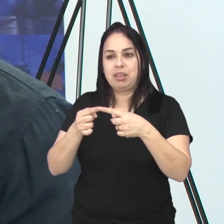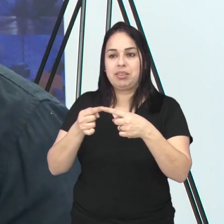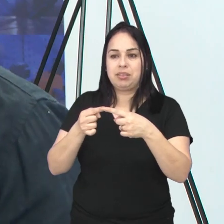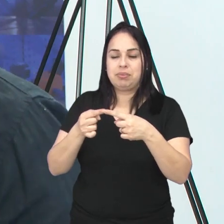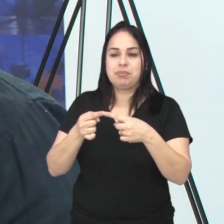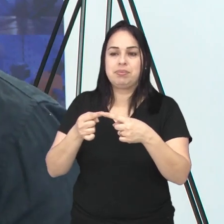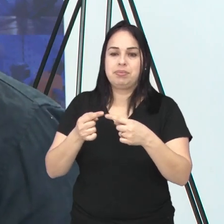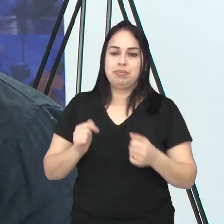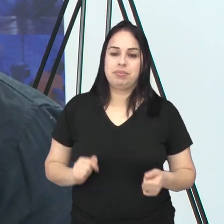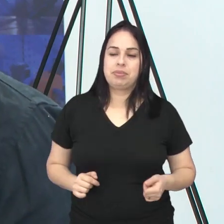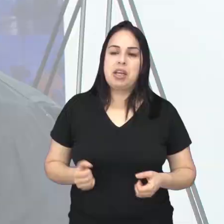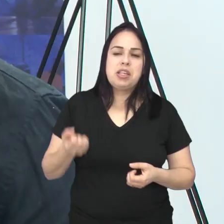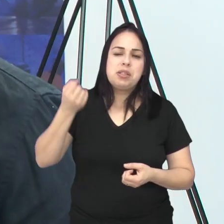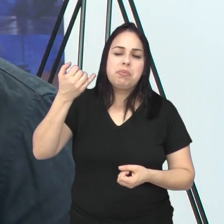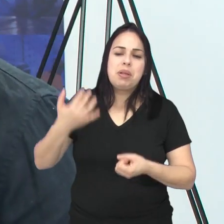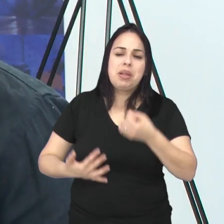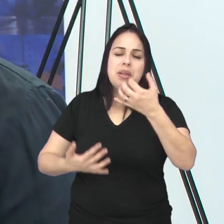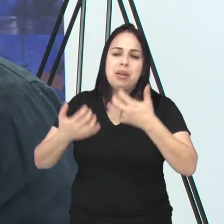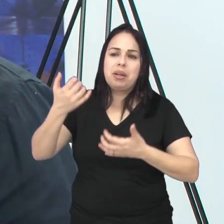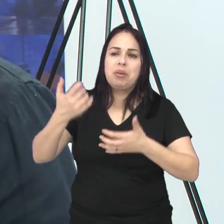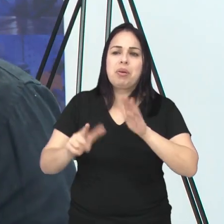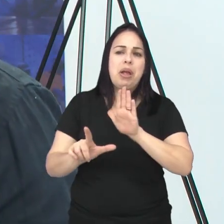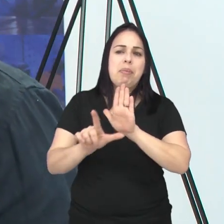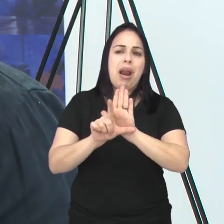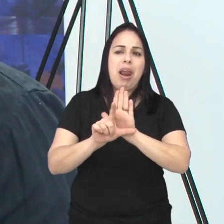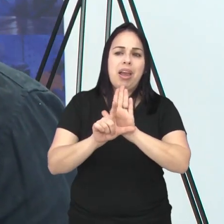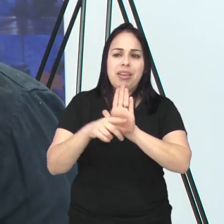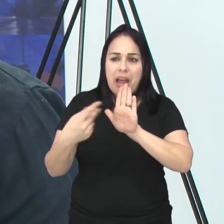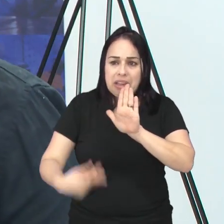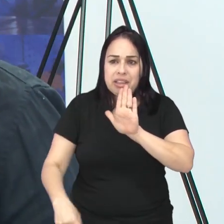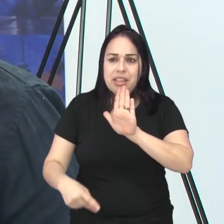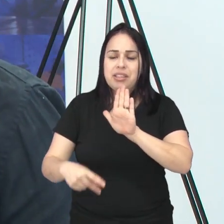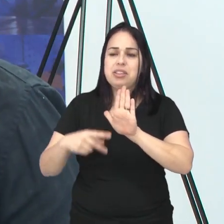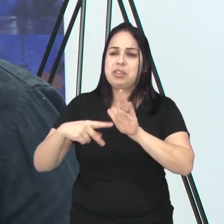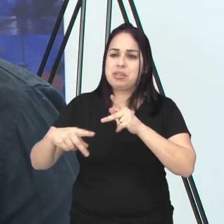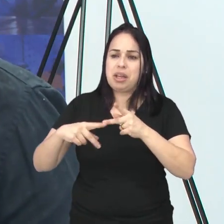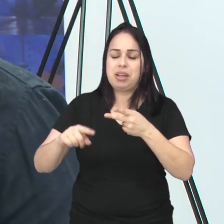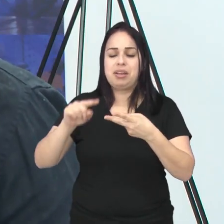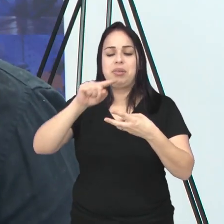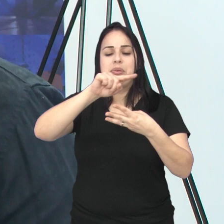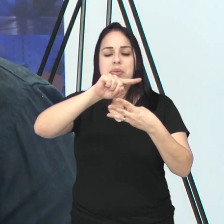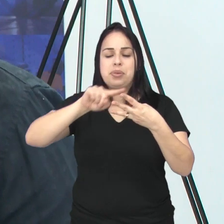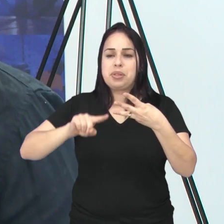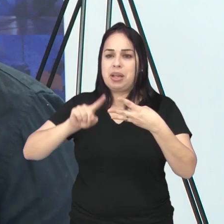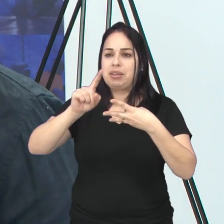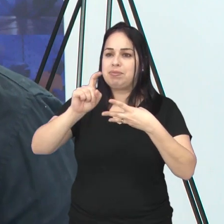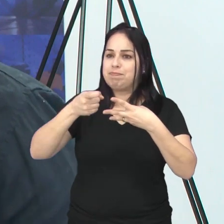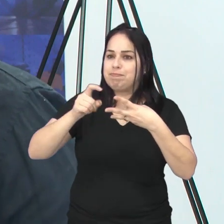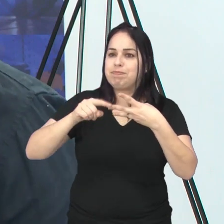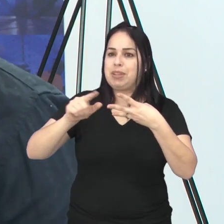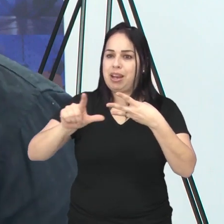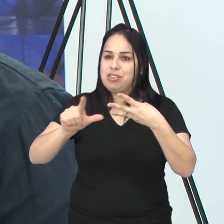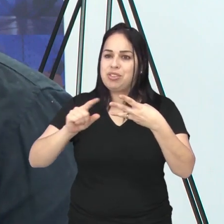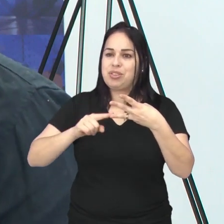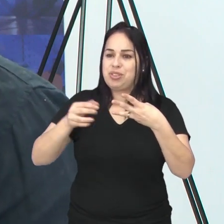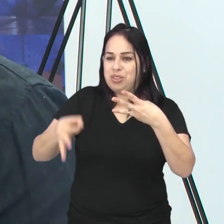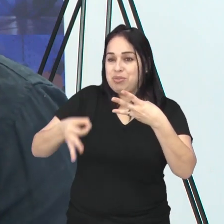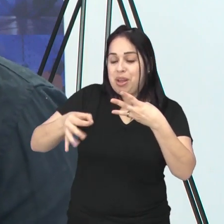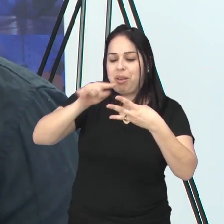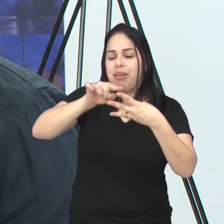nossa discussão aqui da TV Câmara. Explicar o que é uma lei orgânica, o que são os 3 poderes e também trazer o debate,